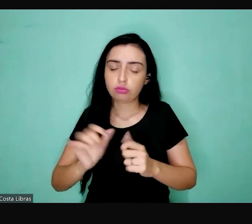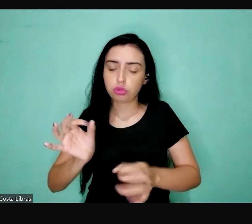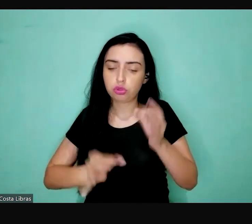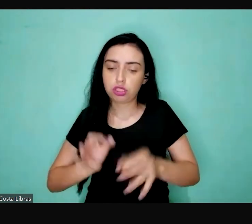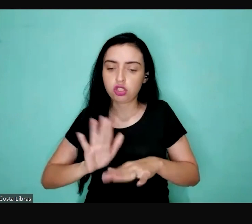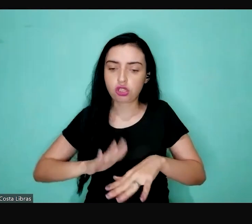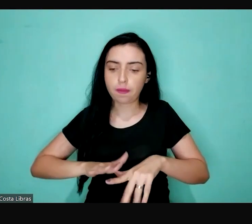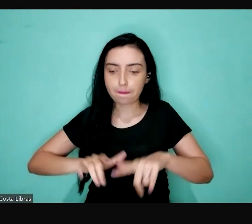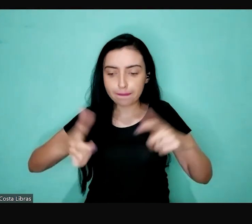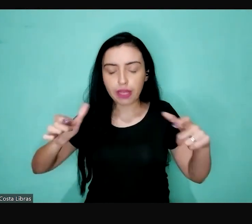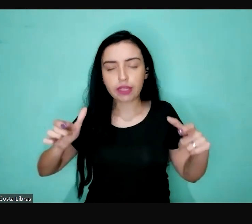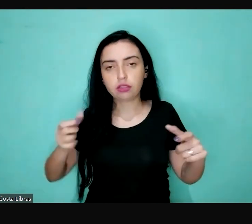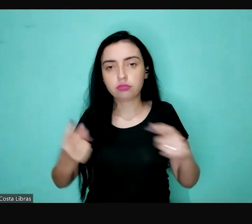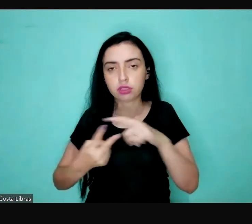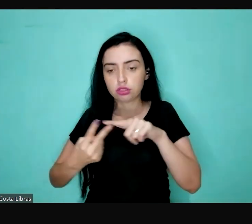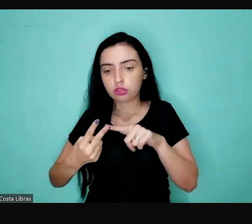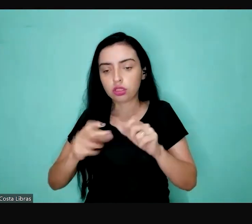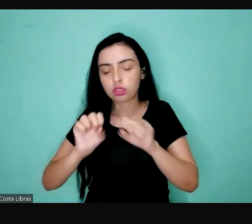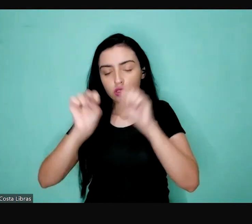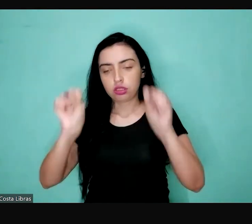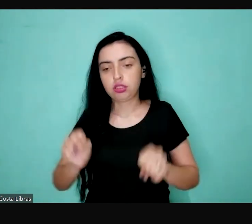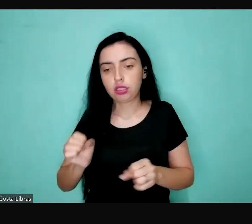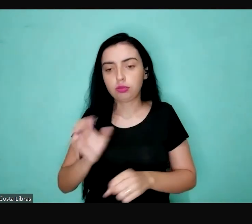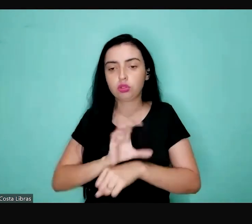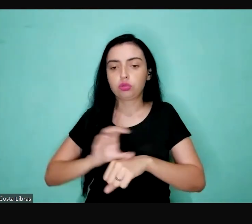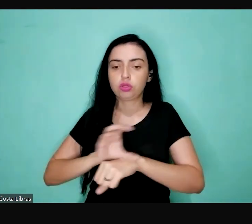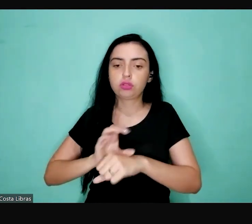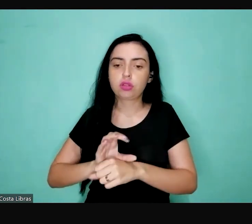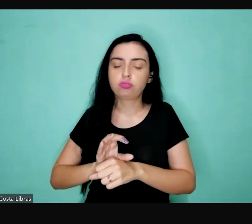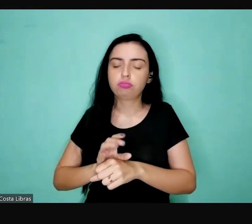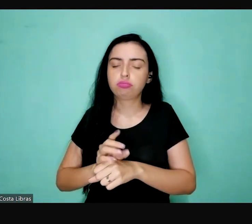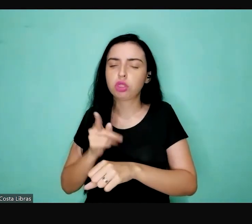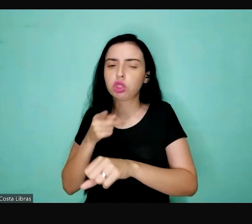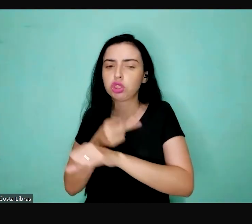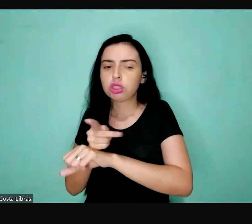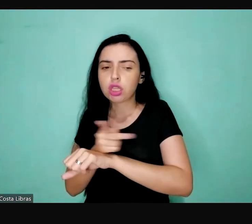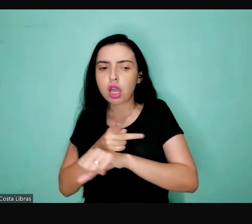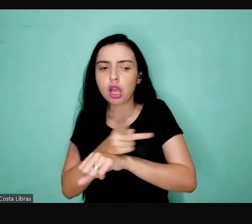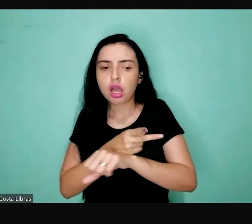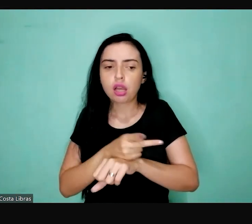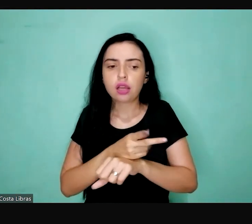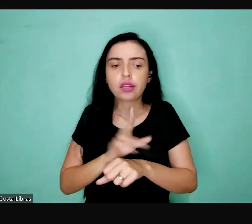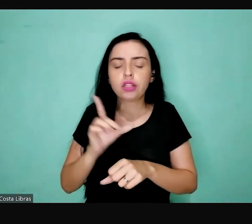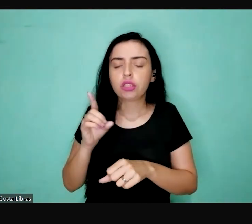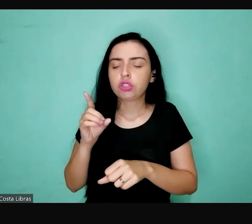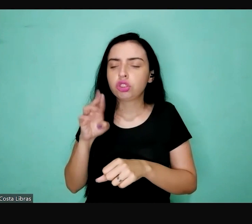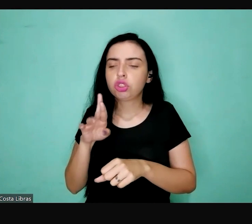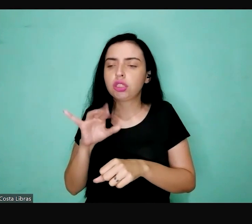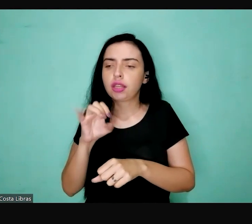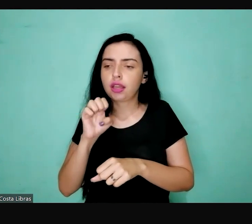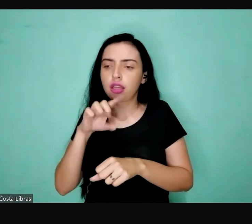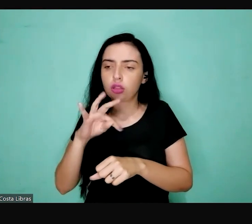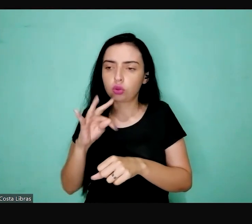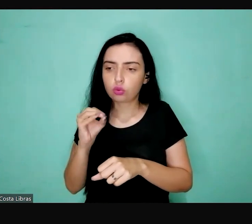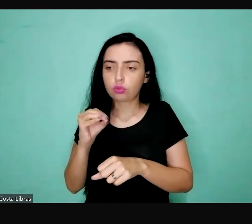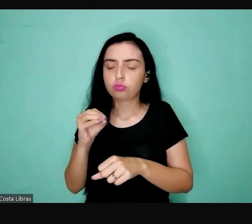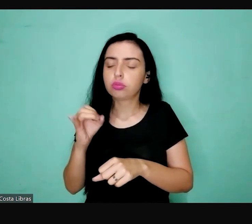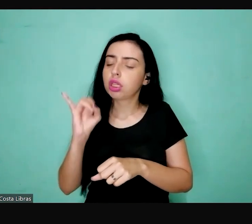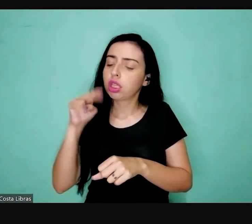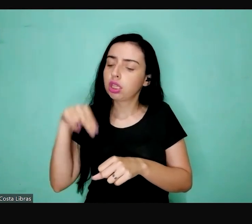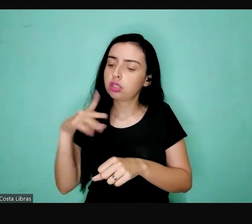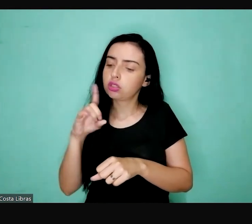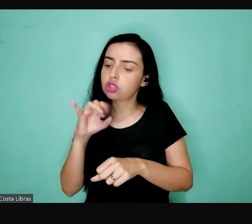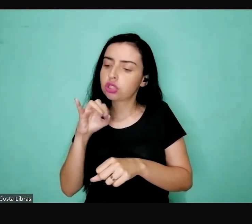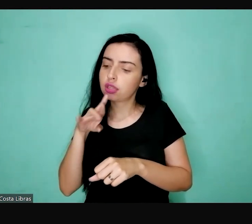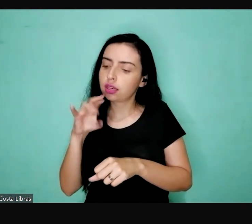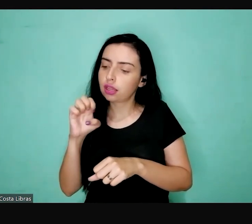dois sistemas de constitucionalidade, de controle, o direto e o indireto, e lá o juiz ele suspende o processo e